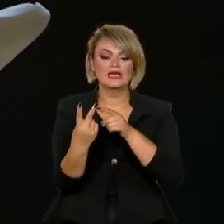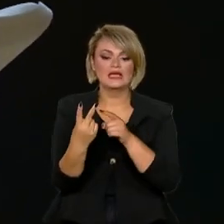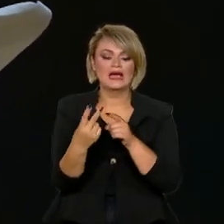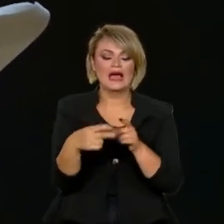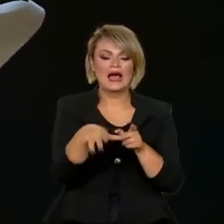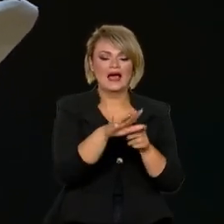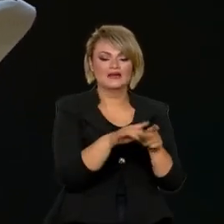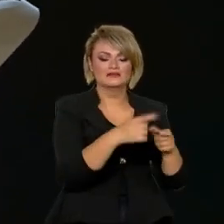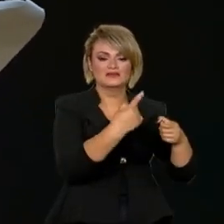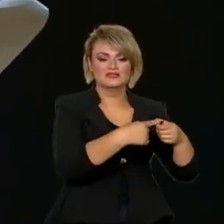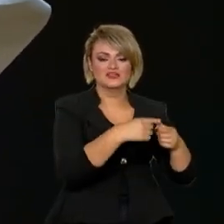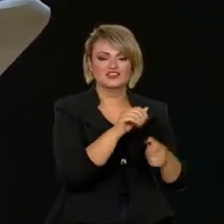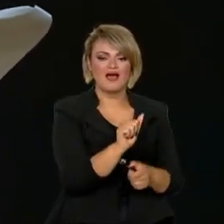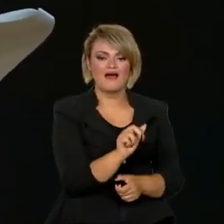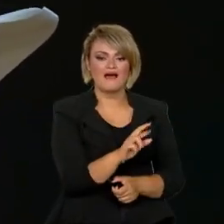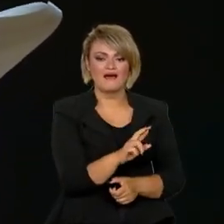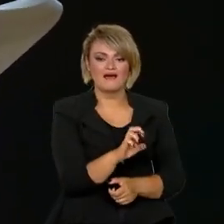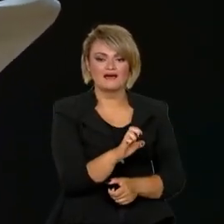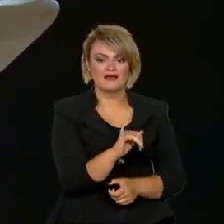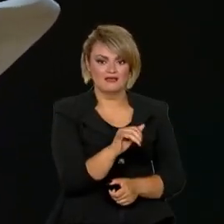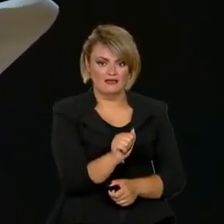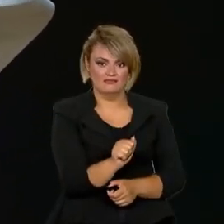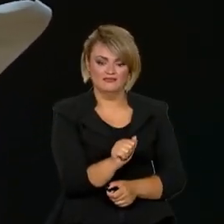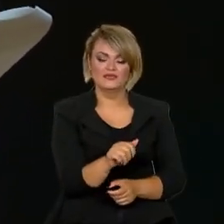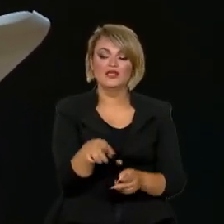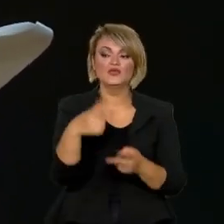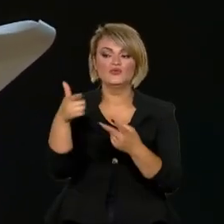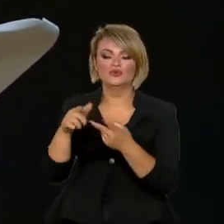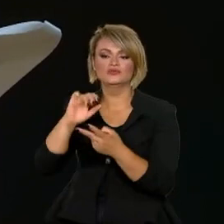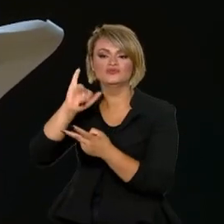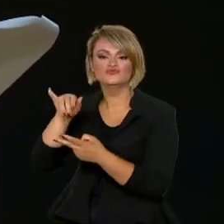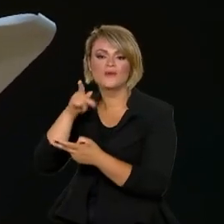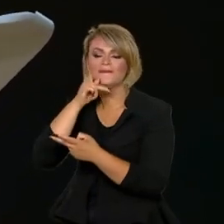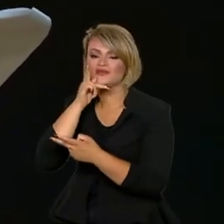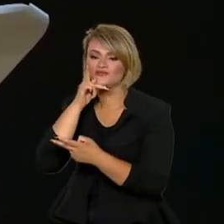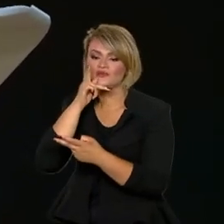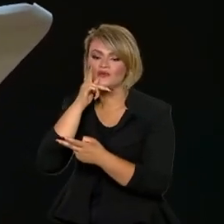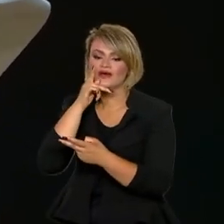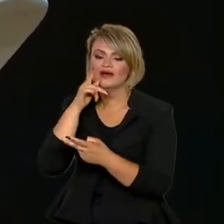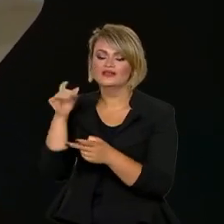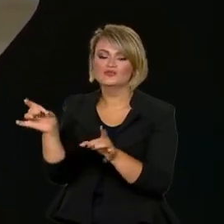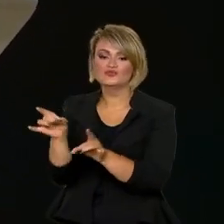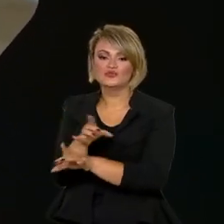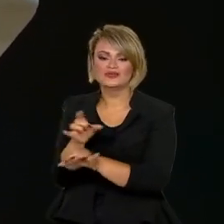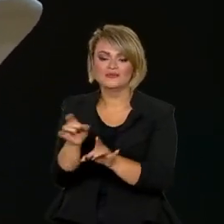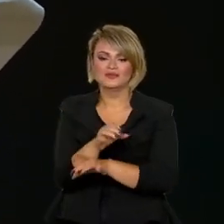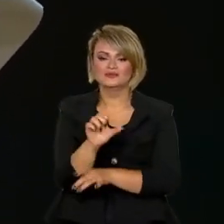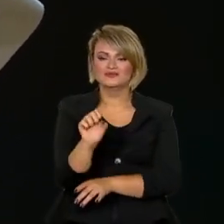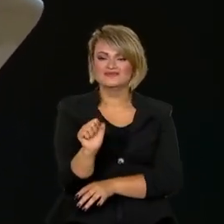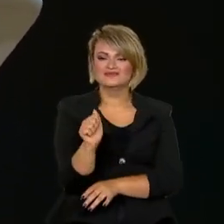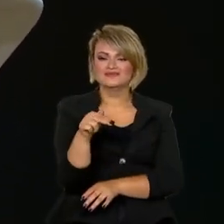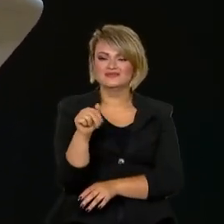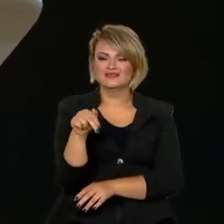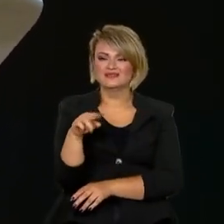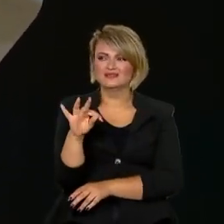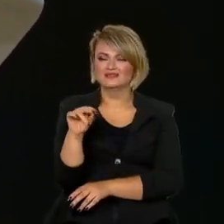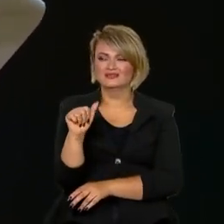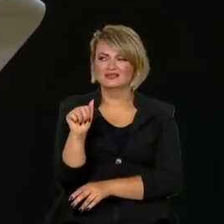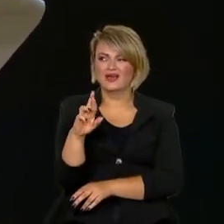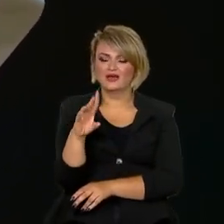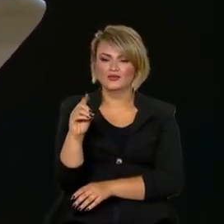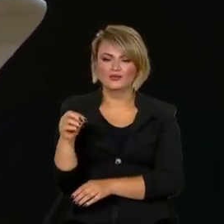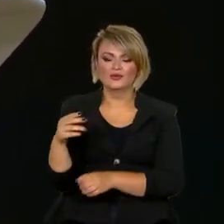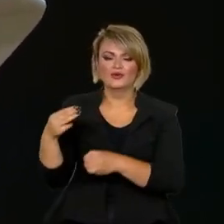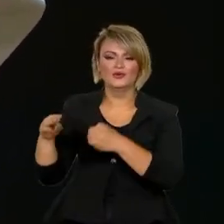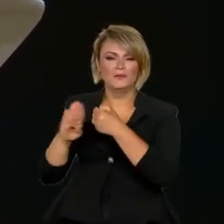em Areia e em João Pessoa, implantação de sistema de esgotamento sanitário nos bairros de Valentina, Figueiredo, Praia